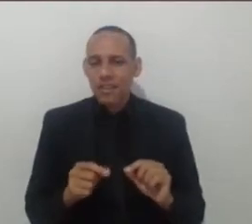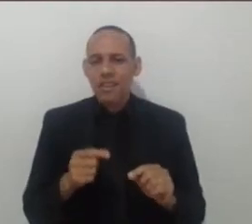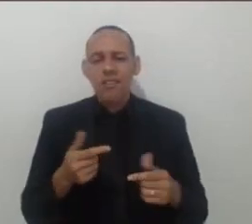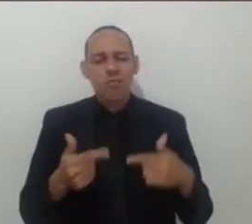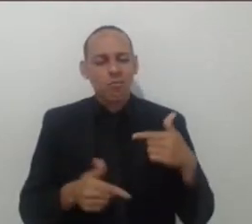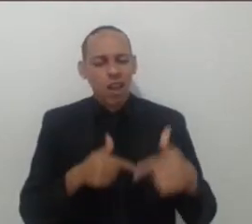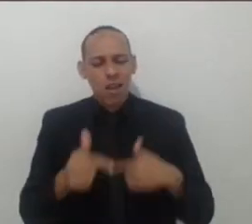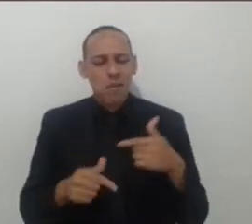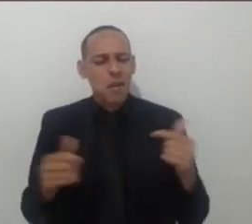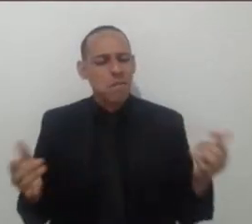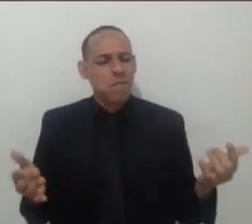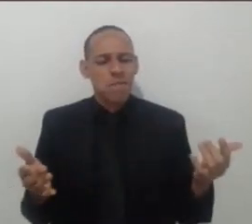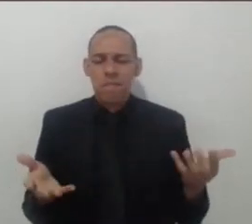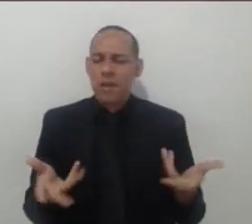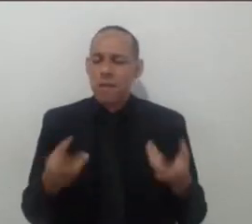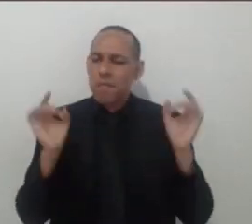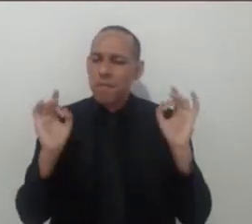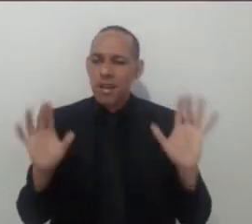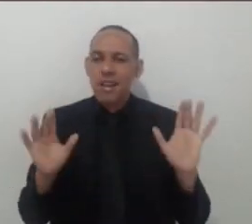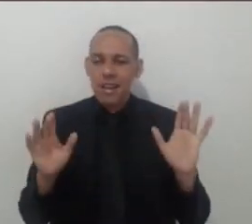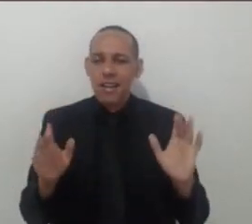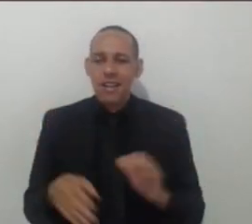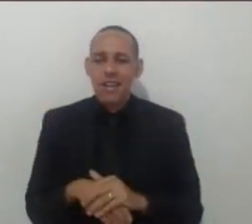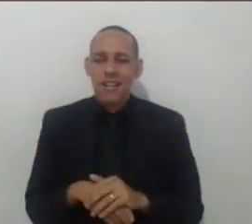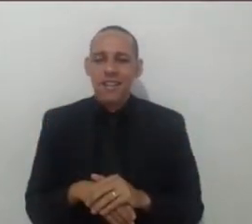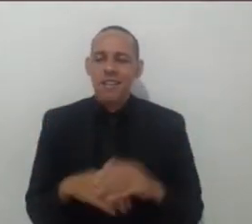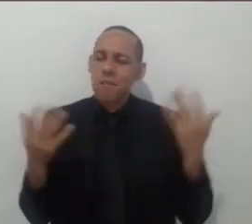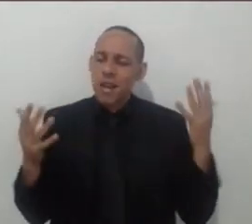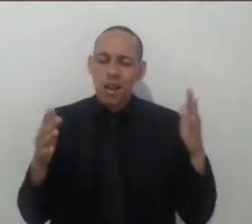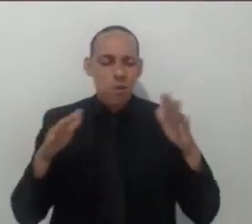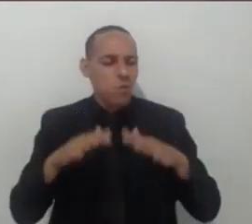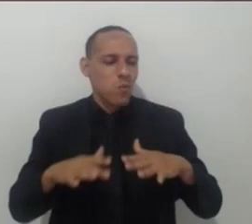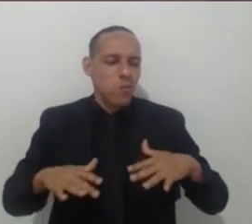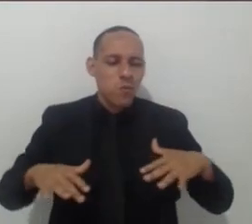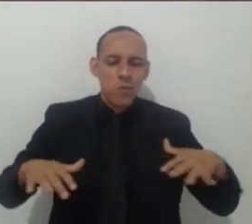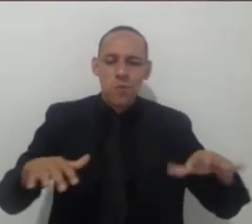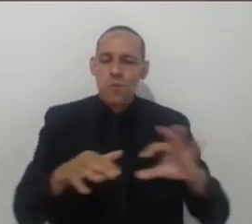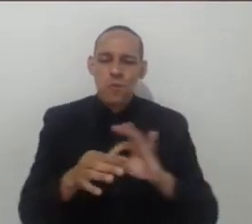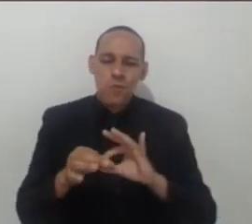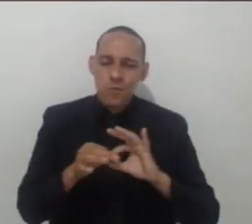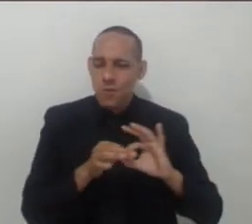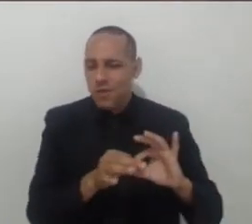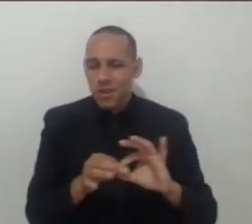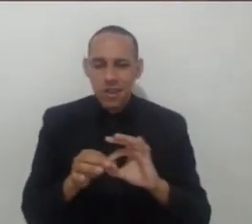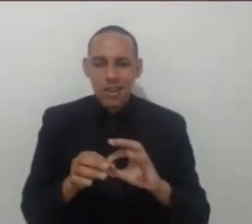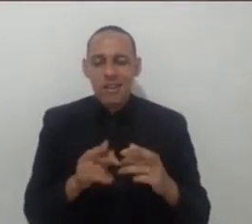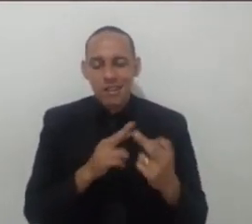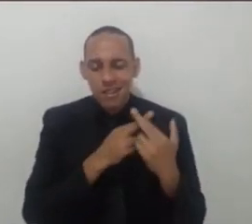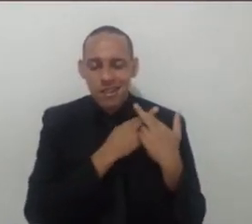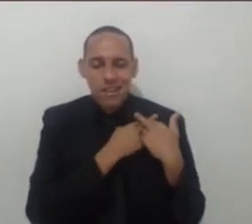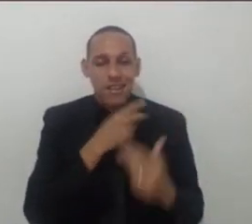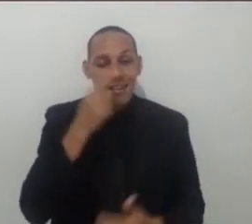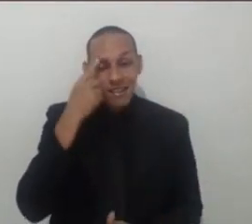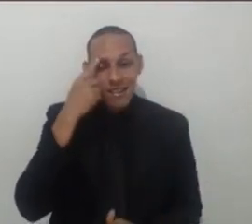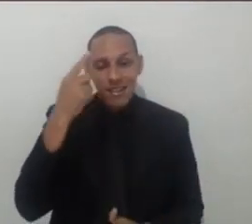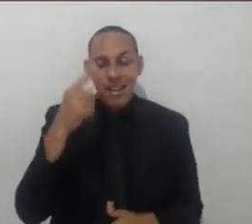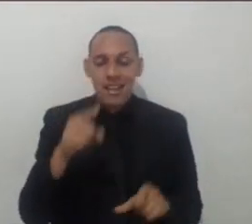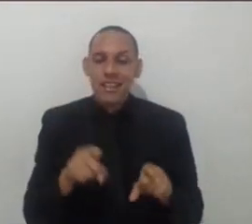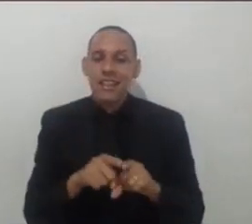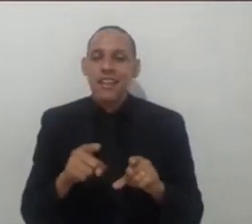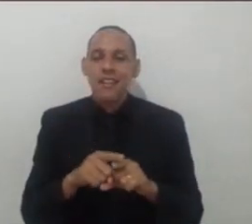foi desenvolvido ali. Parabenizo todos os responsáveis pela ideia e pela